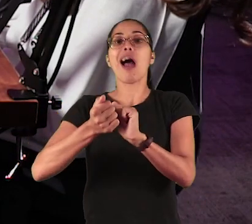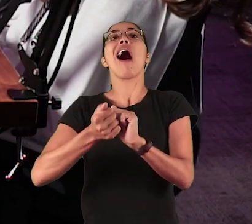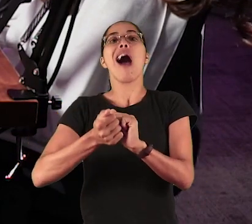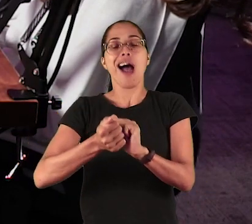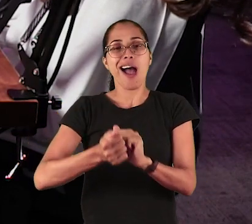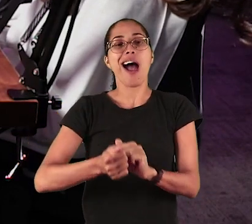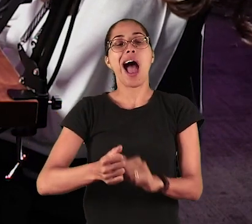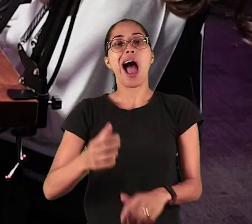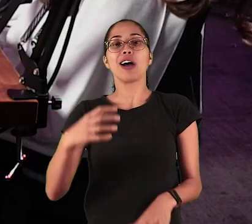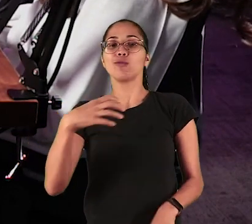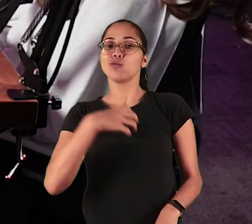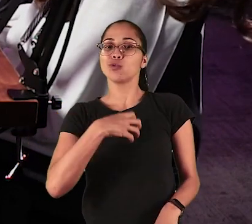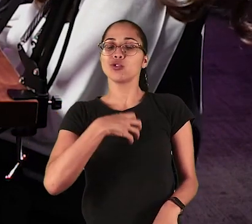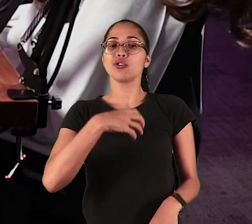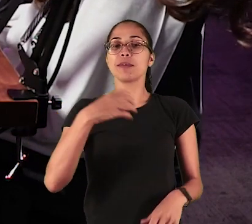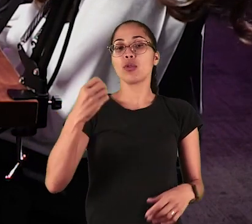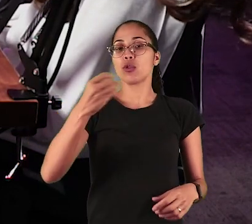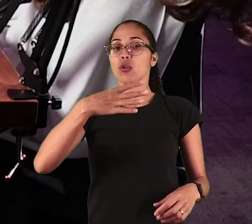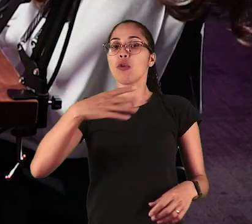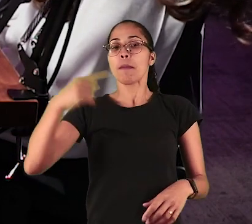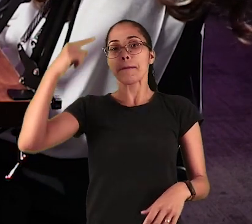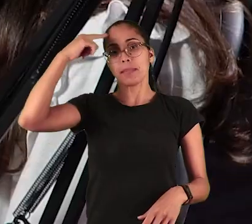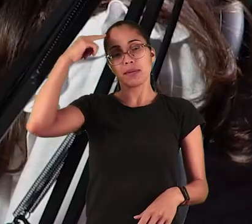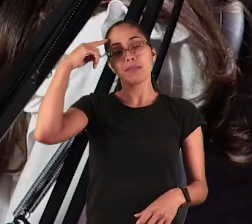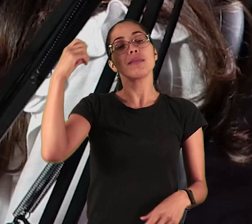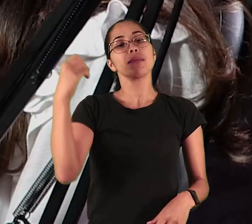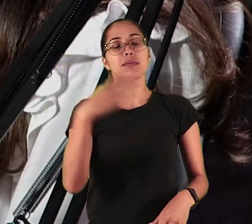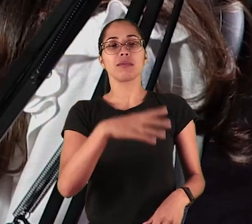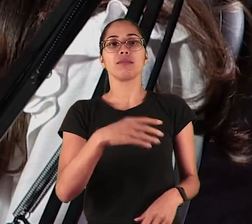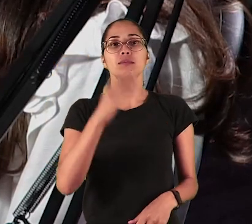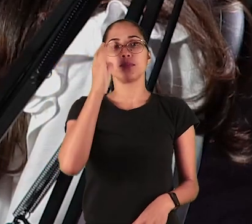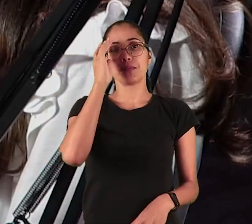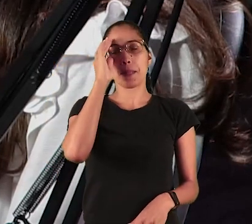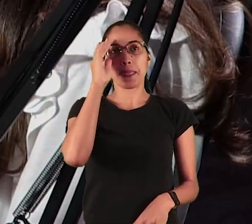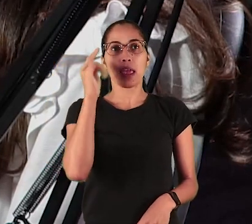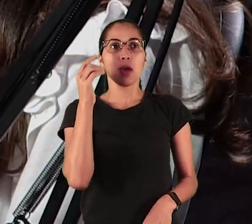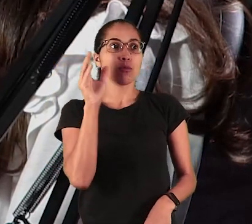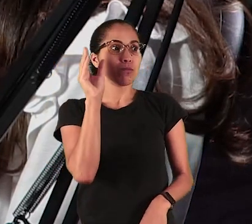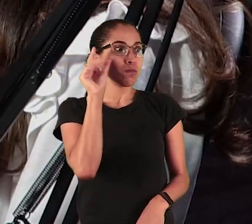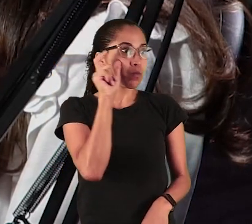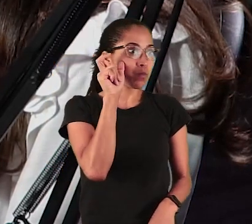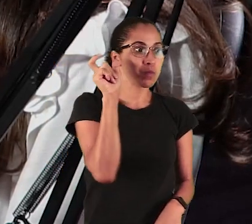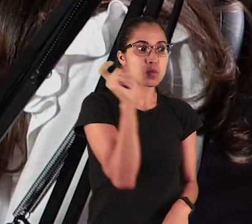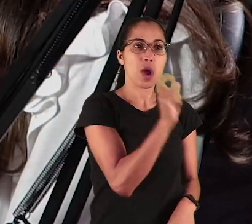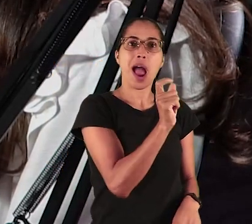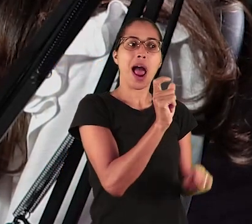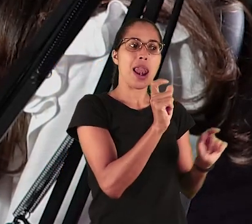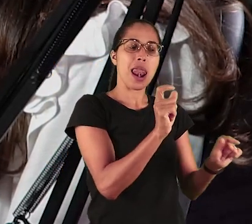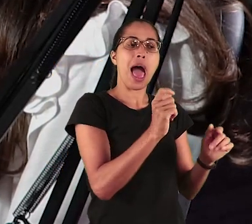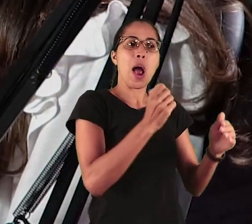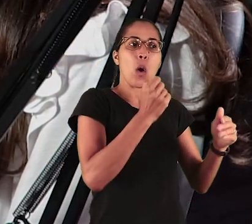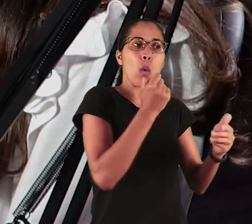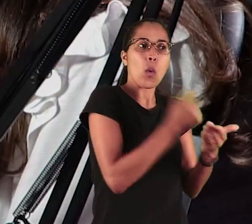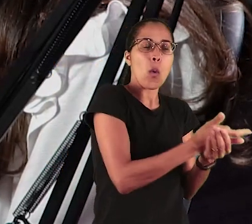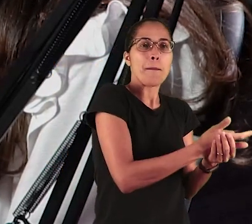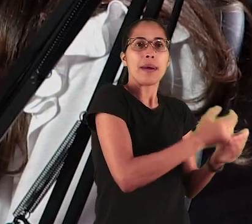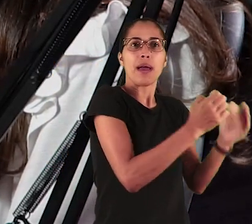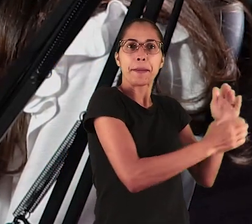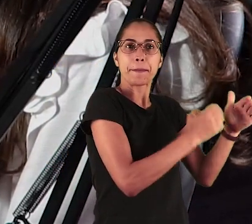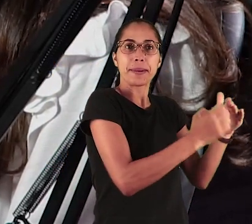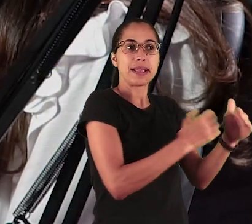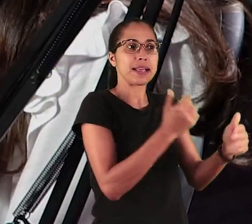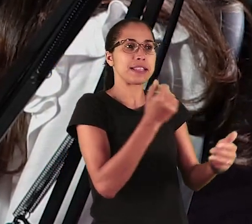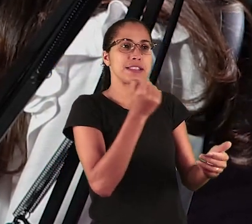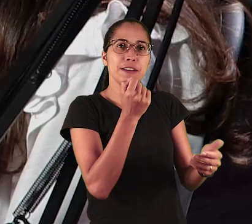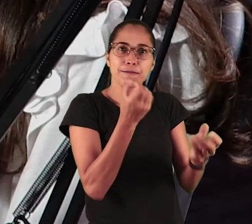a gente pode até falar sobre isso aqui exato então naquela época tinha um glamour envolvido eu me interessava muito por compra e venda de empresas